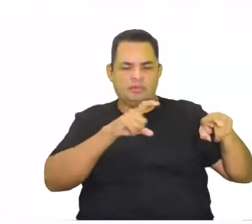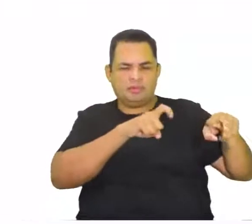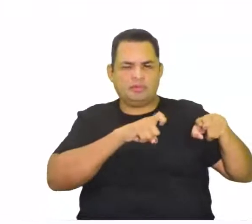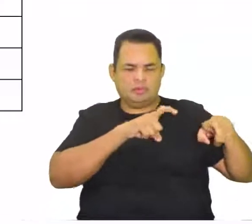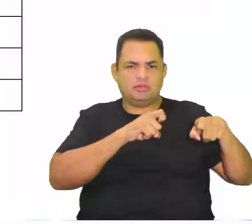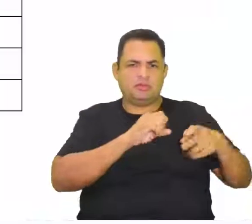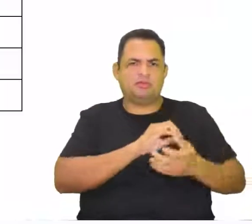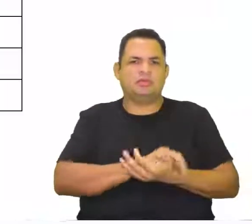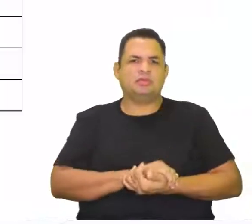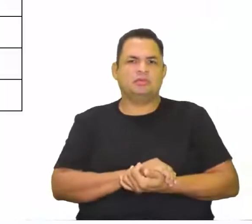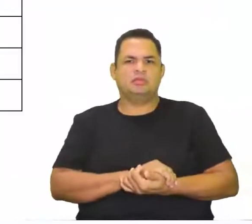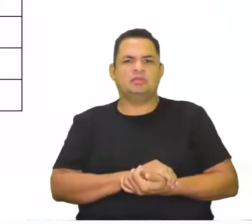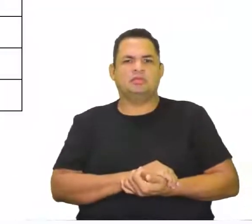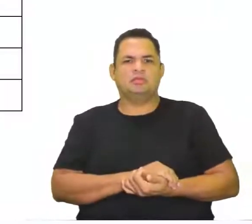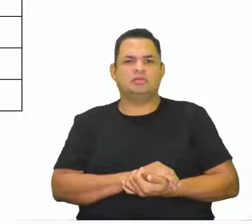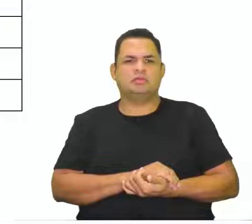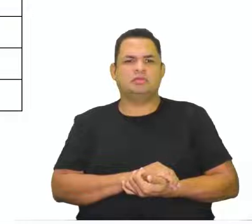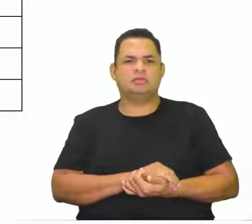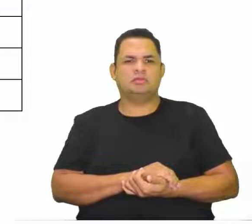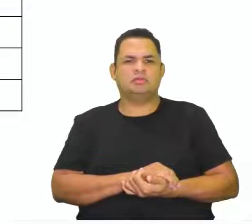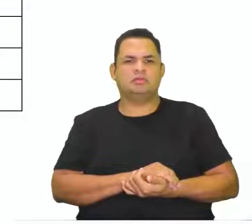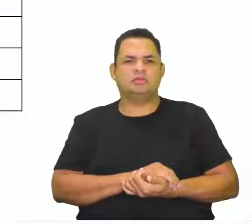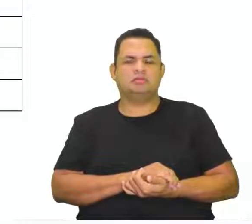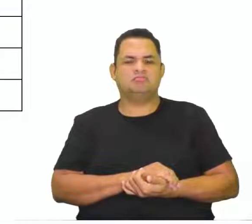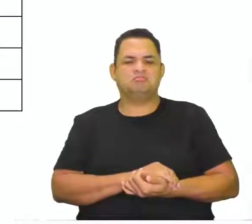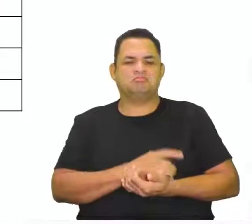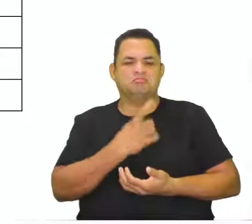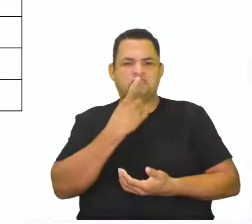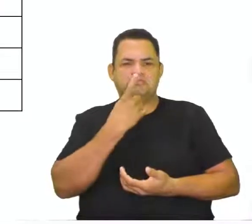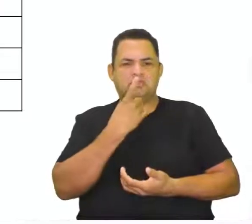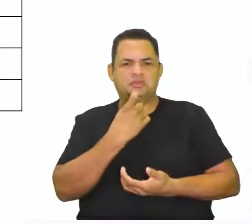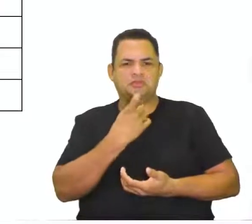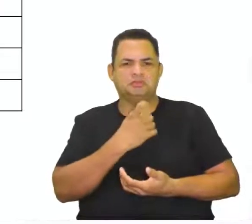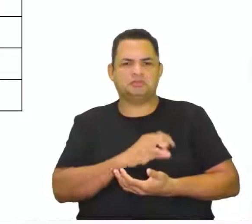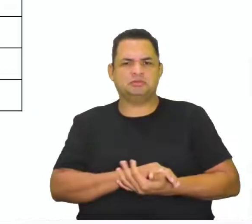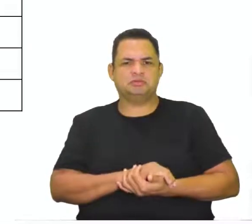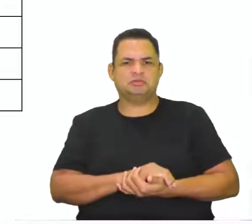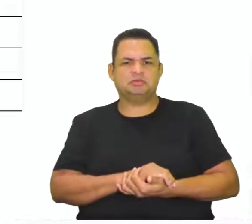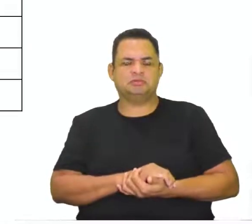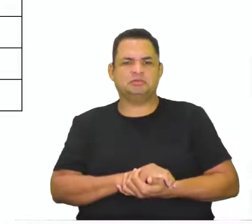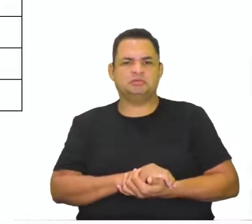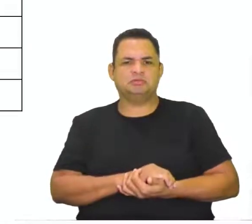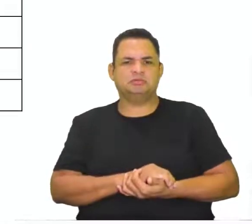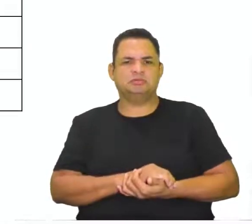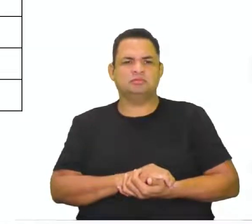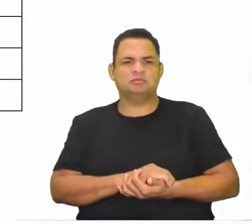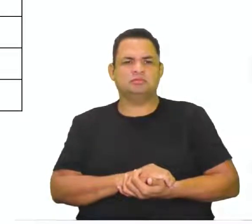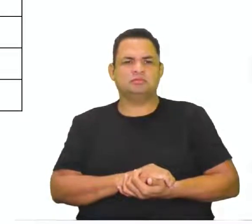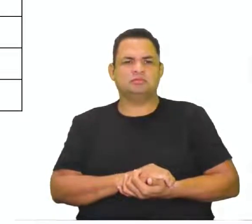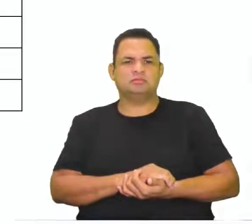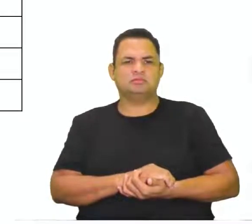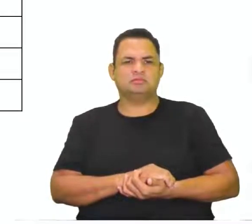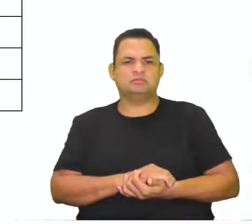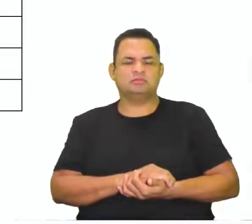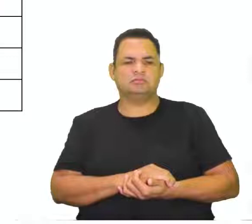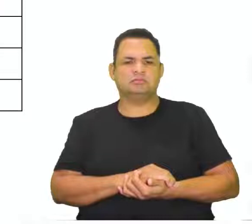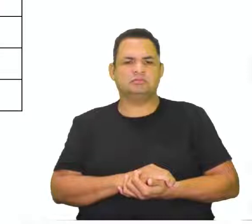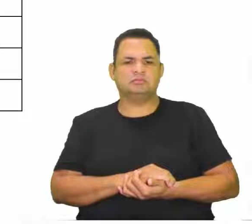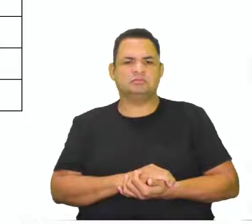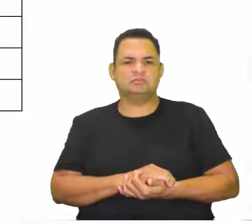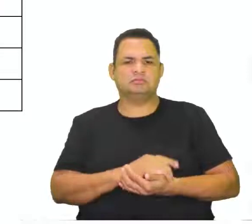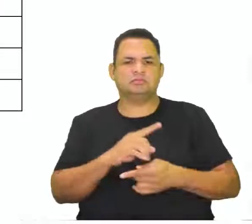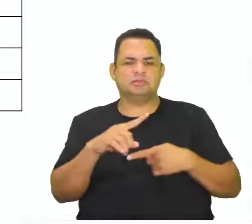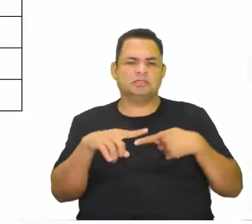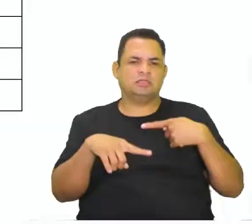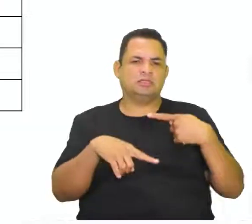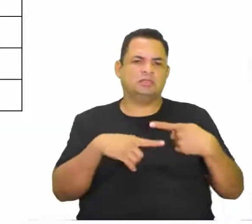essa vantagem no lixão? Não, nós não temos. Então, a letra A está fora. Depósito